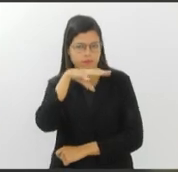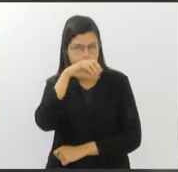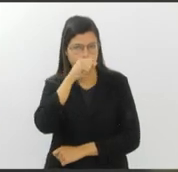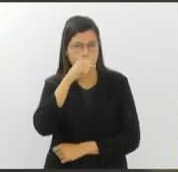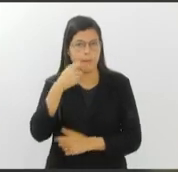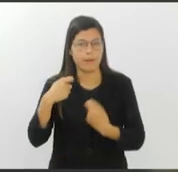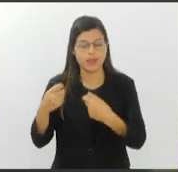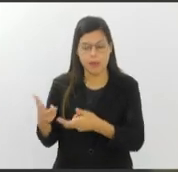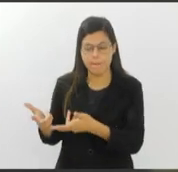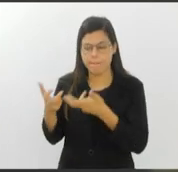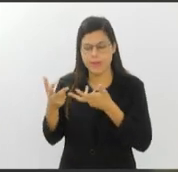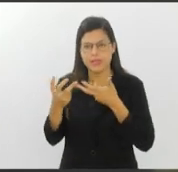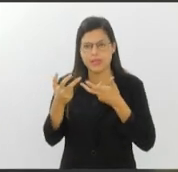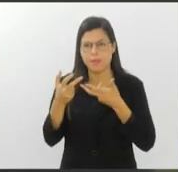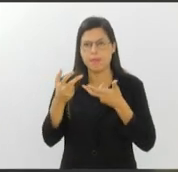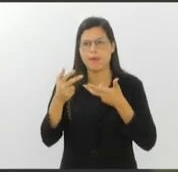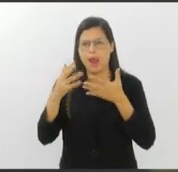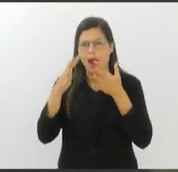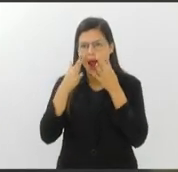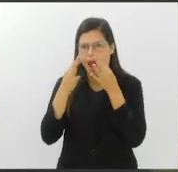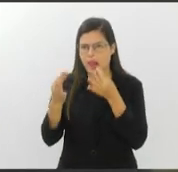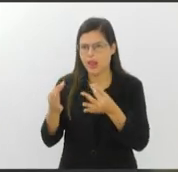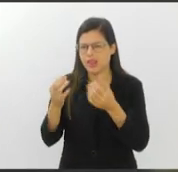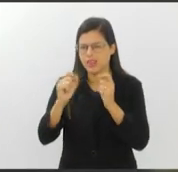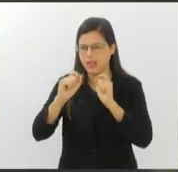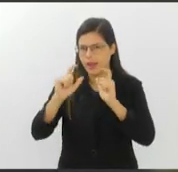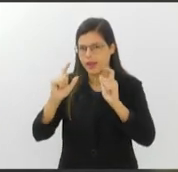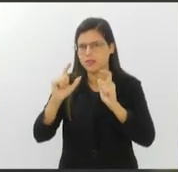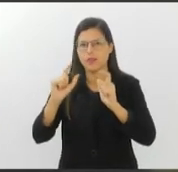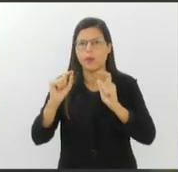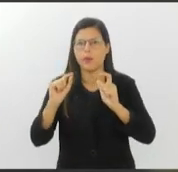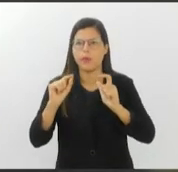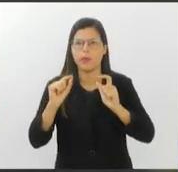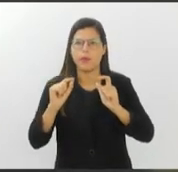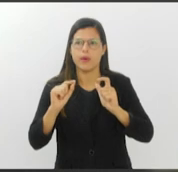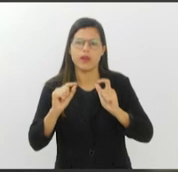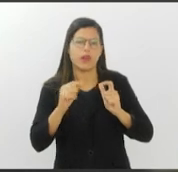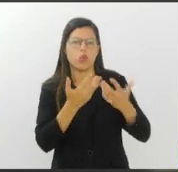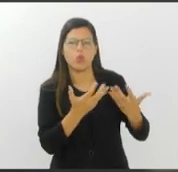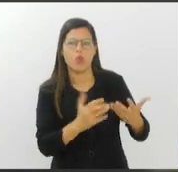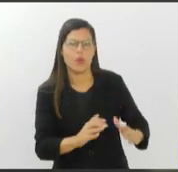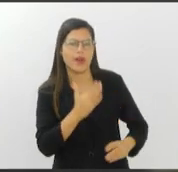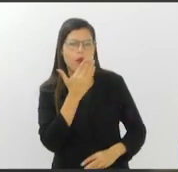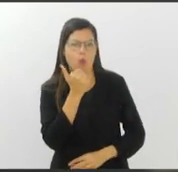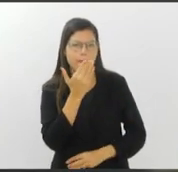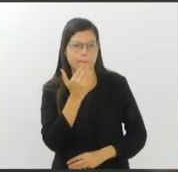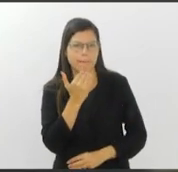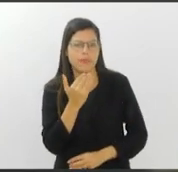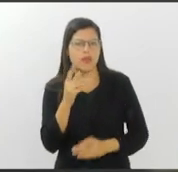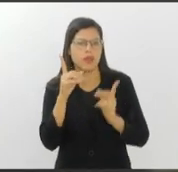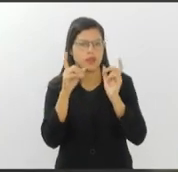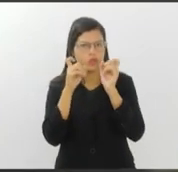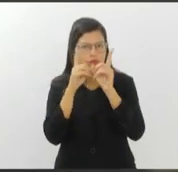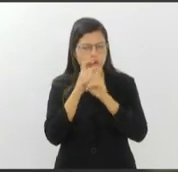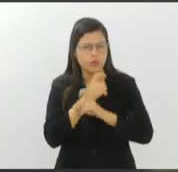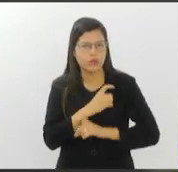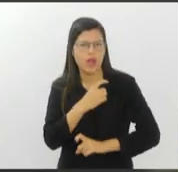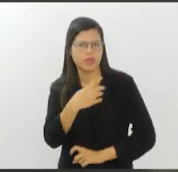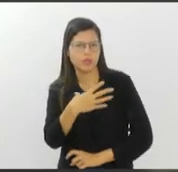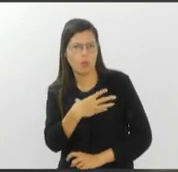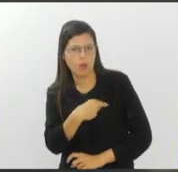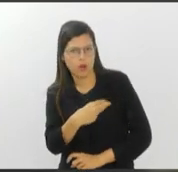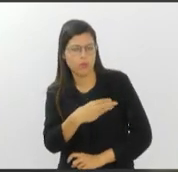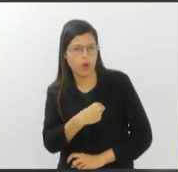observar são sinais de alerta, de gravidade, que seriam recusa alimentar, dificuldade para mamar, uso